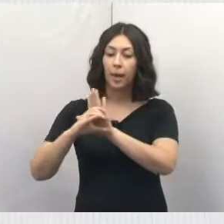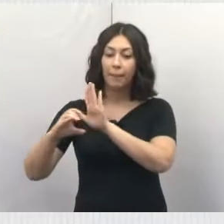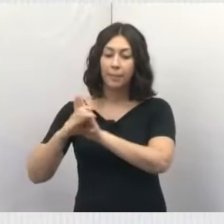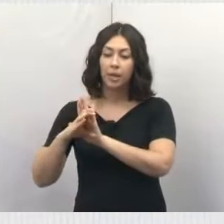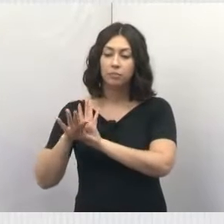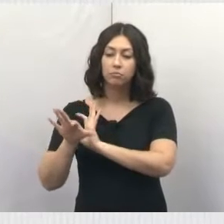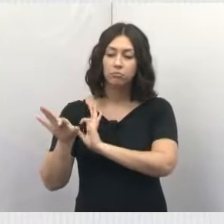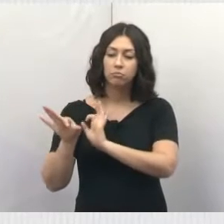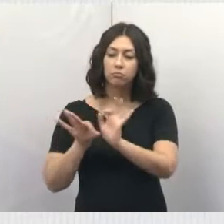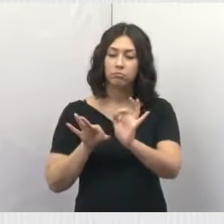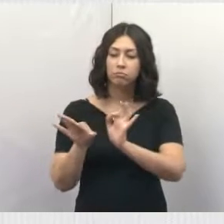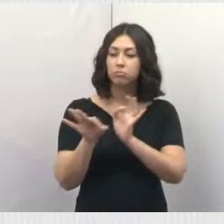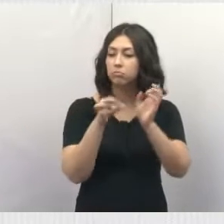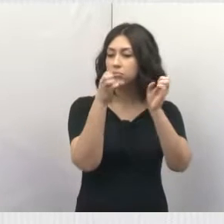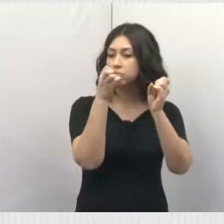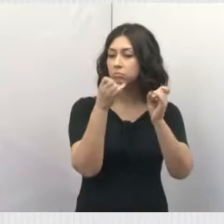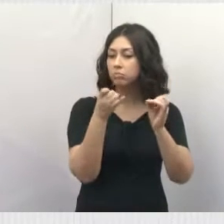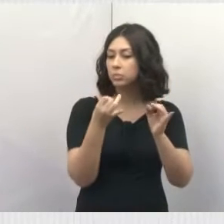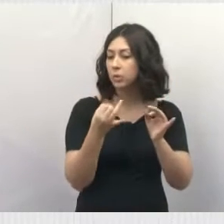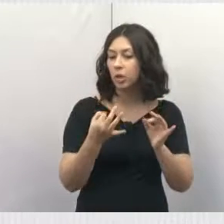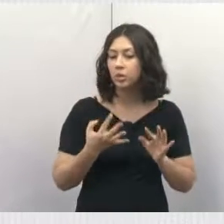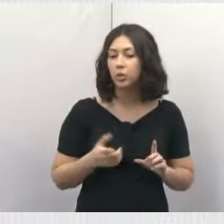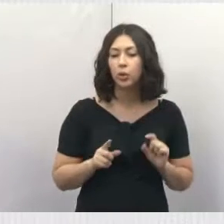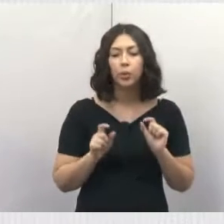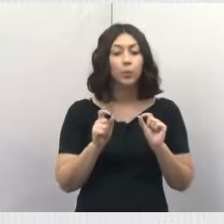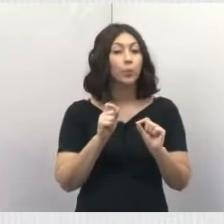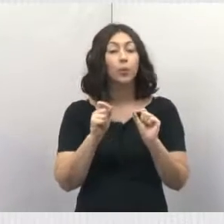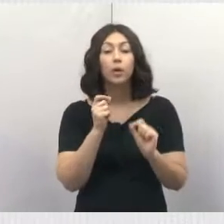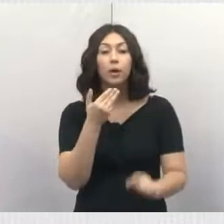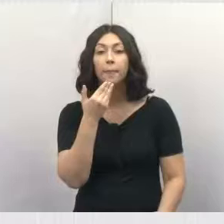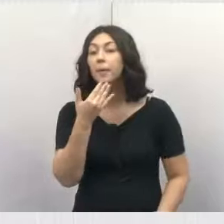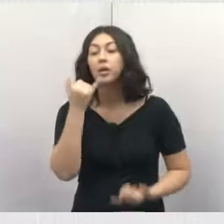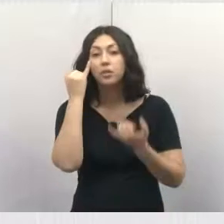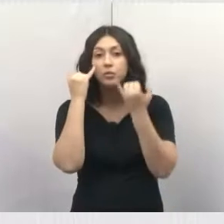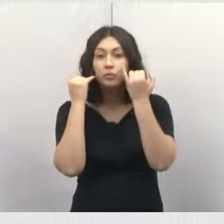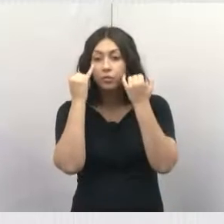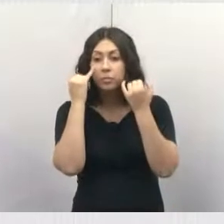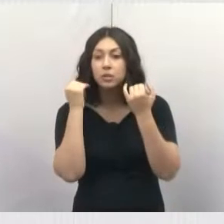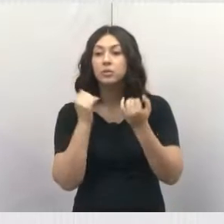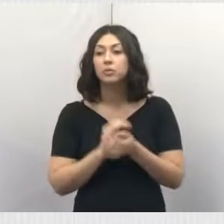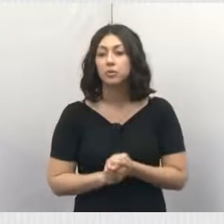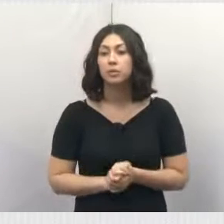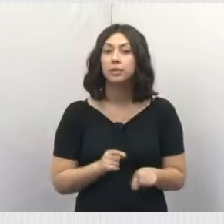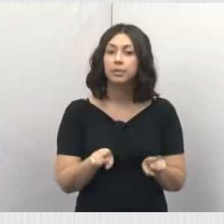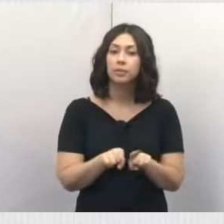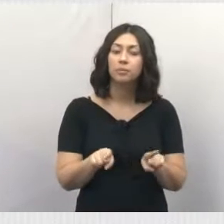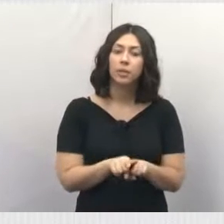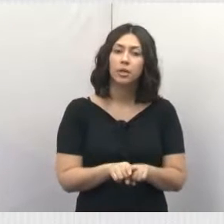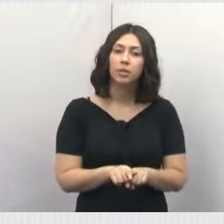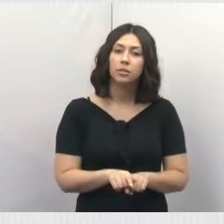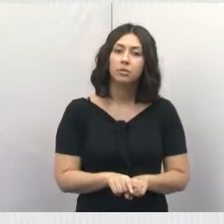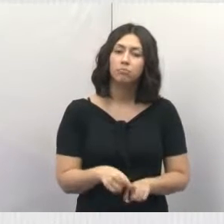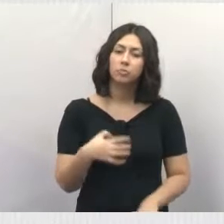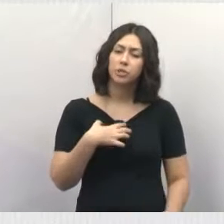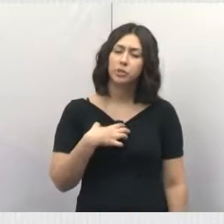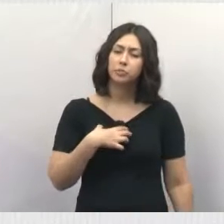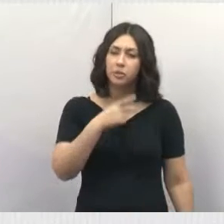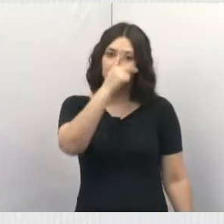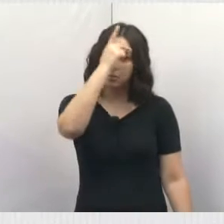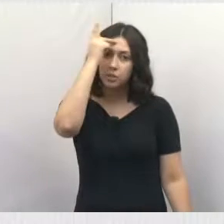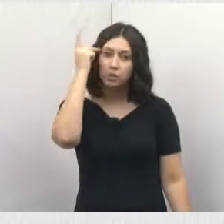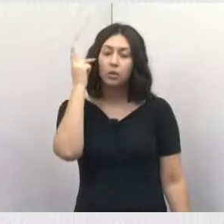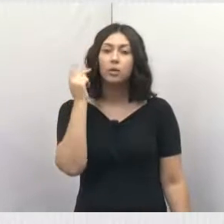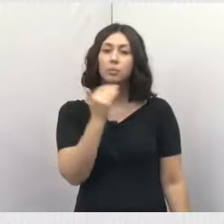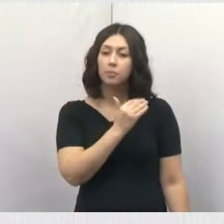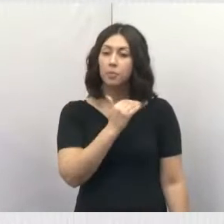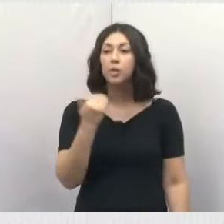melhorar explicação do que são os pedidos de informações e os votos de pesar e sua tramitação,